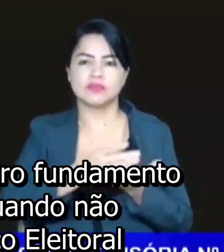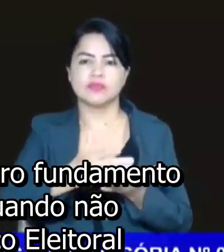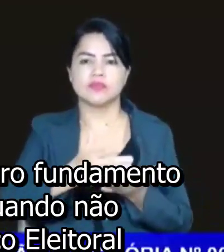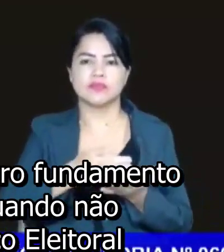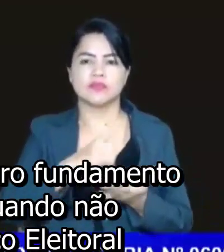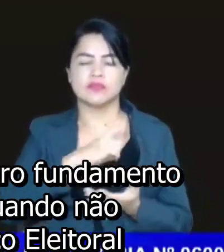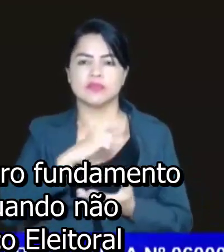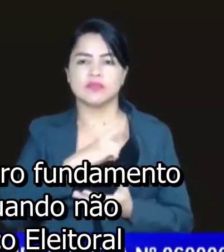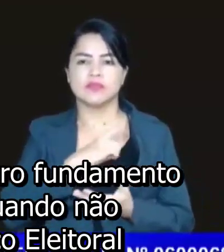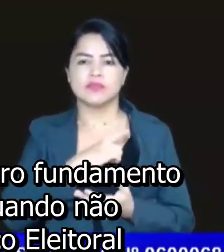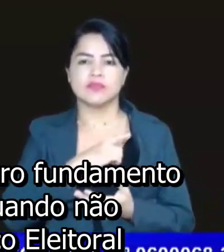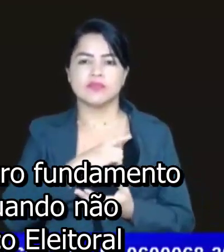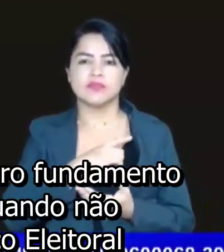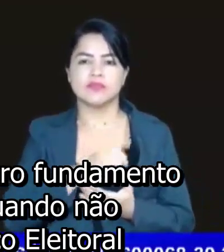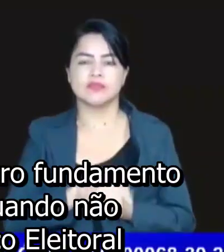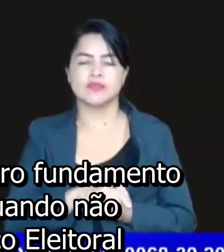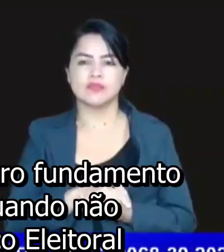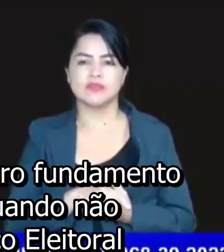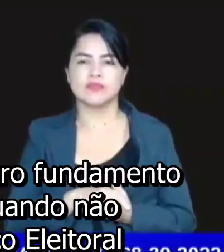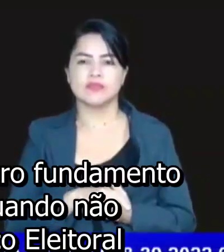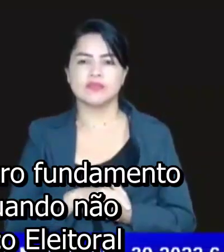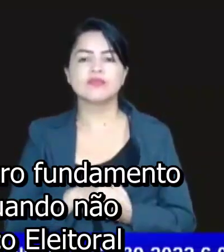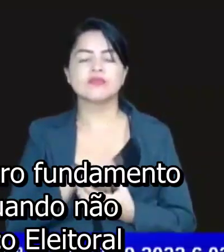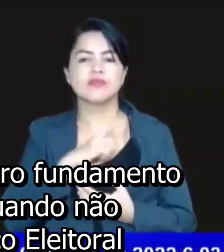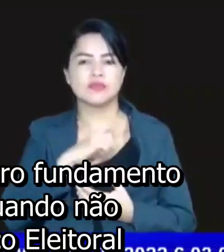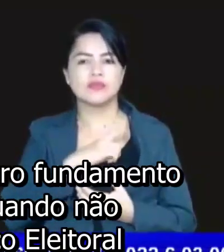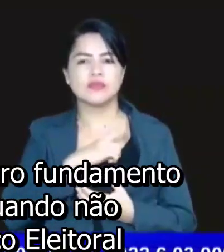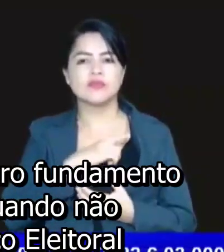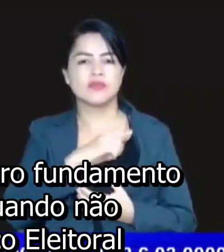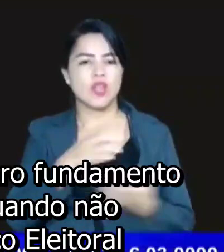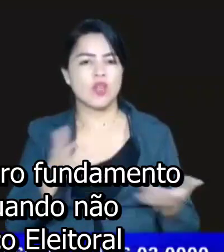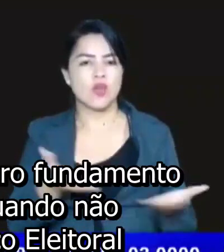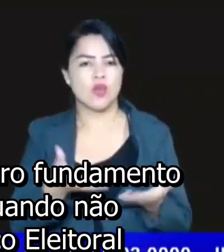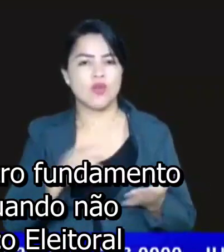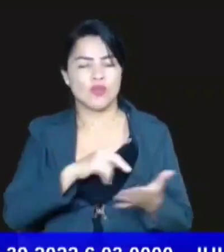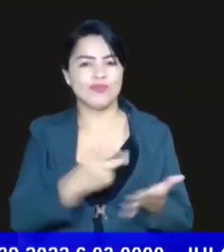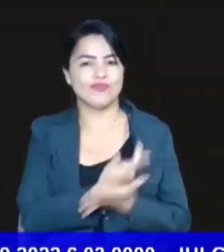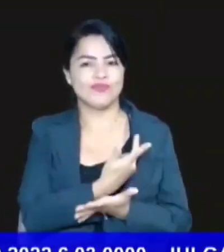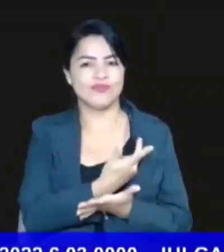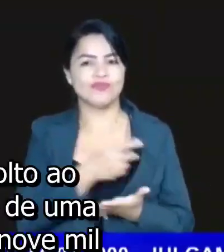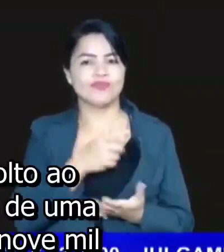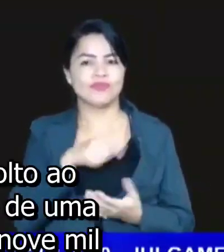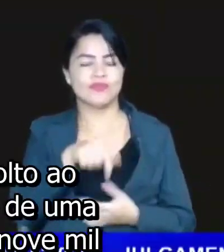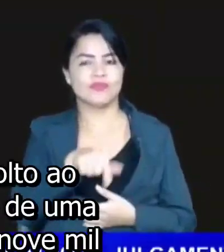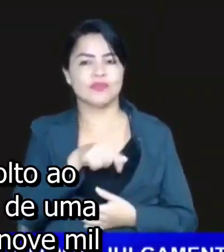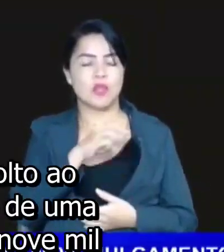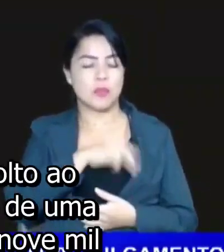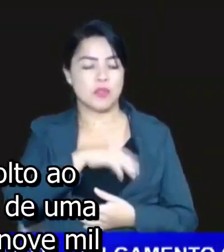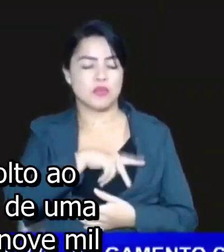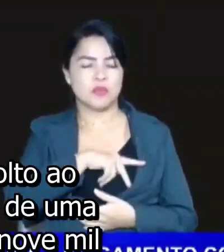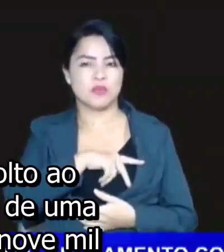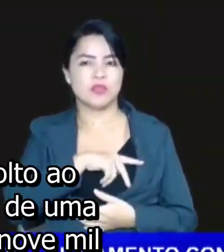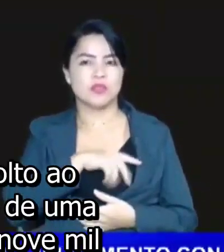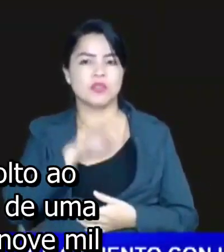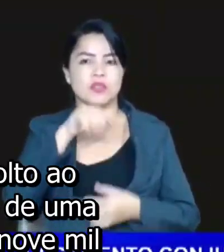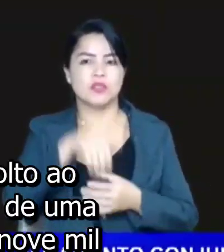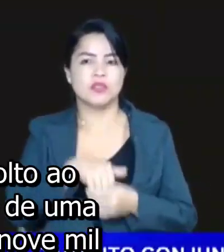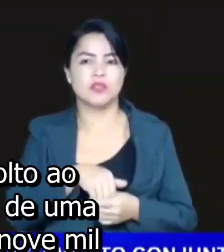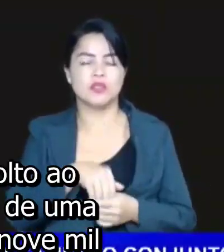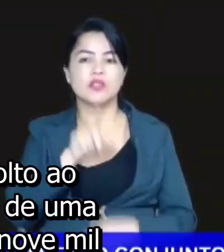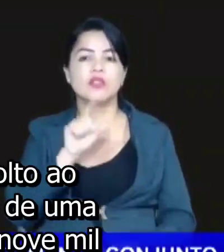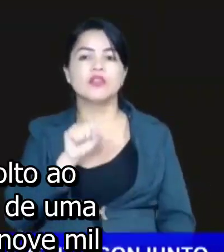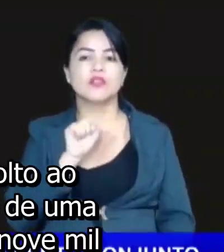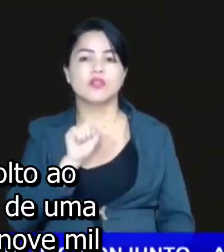inicialmente, quando na hipótese na ocasião em que o Ministério Público Eleitoral se manifestou na rescisória,